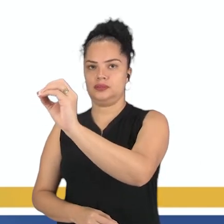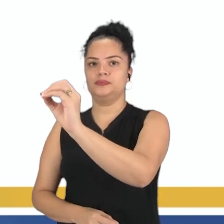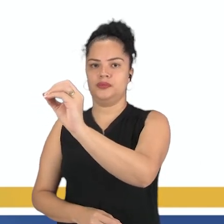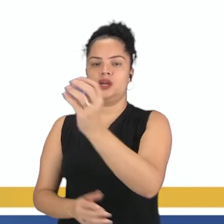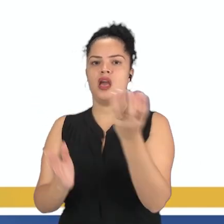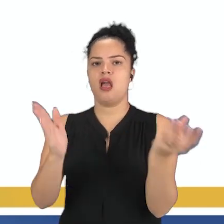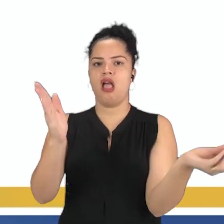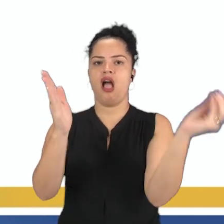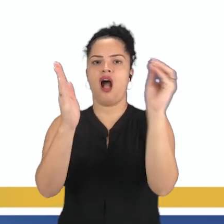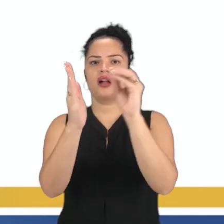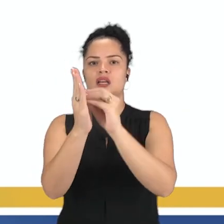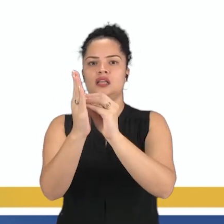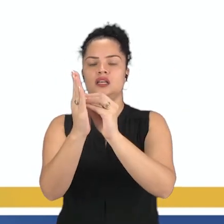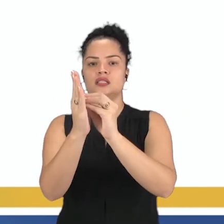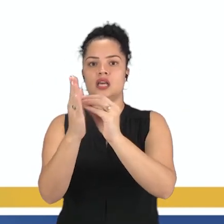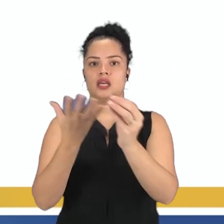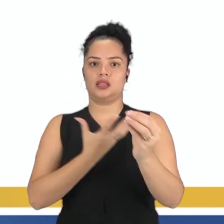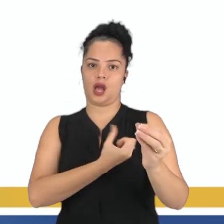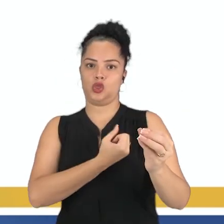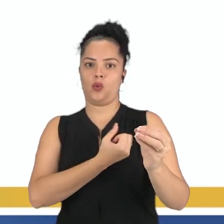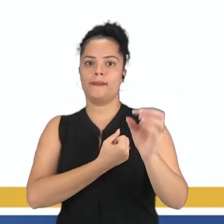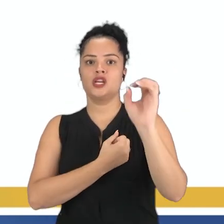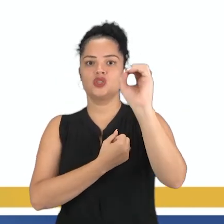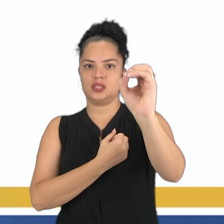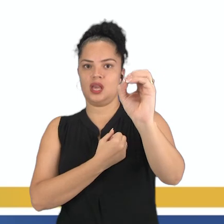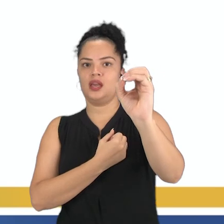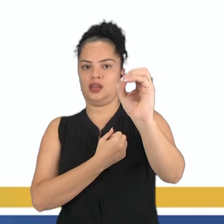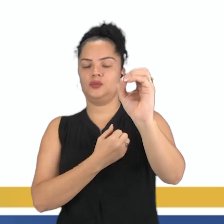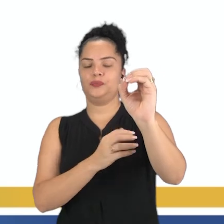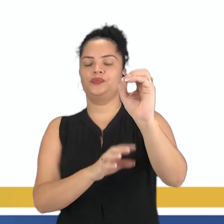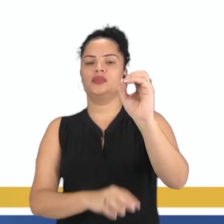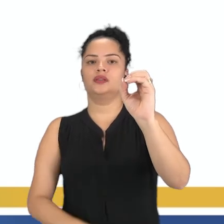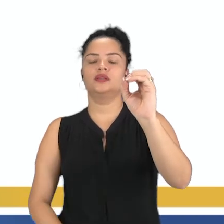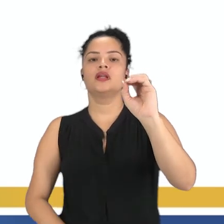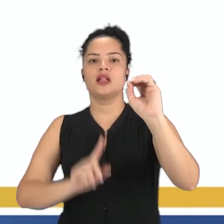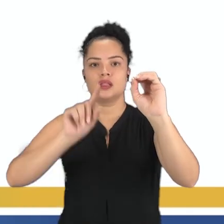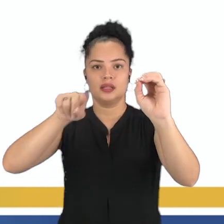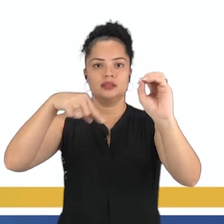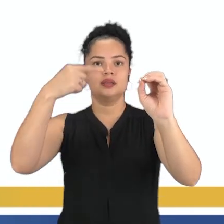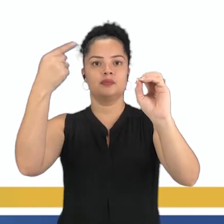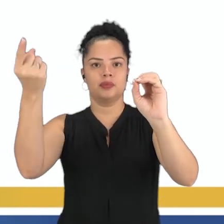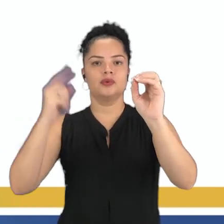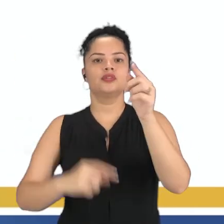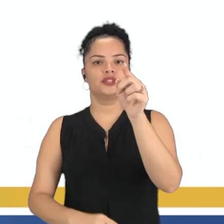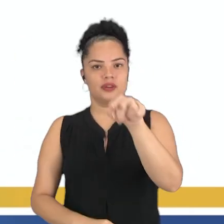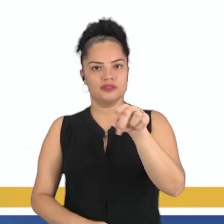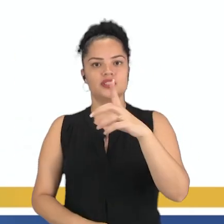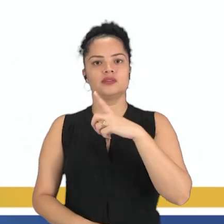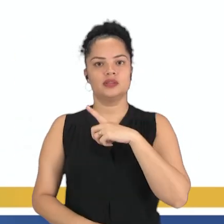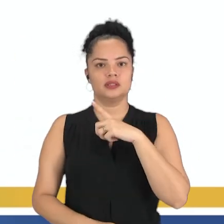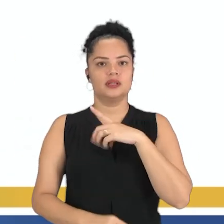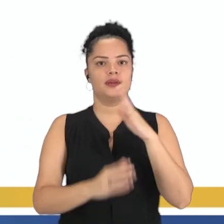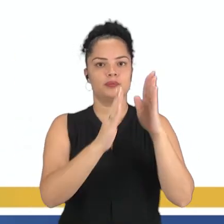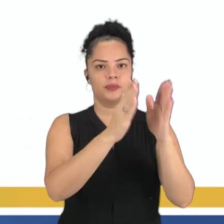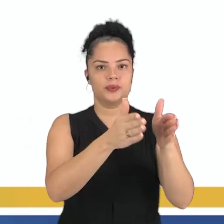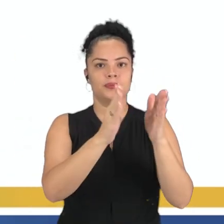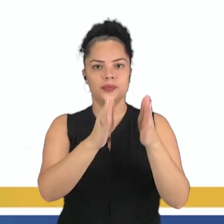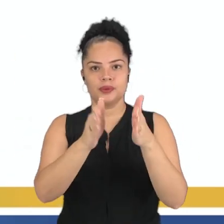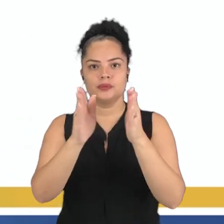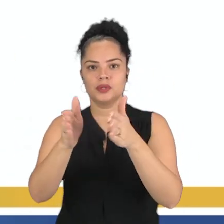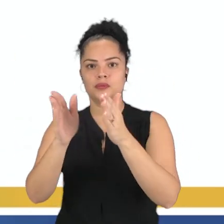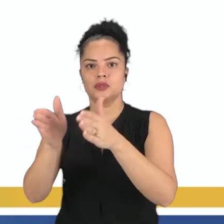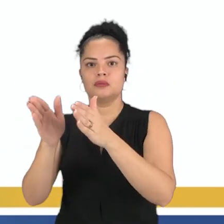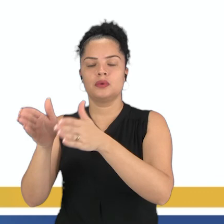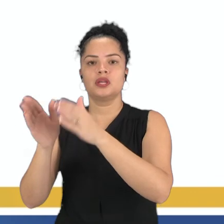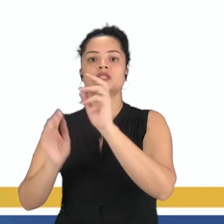2,0000 e 0. Professor, por que o senhor colocou 5 zeros após a vírgula? Porque após a vírgula, no segundo número, eu tenho 5 casas. Então, depois que eu